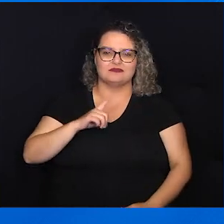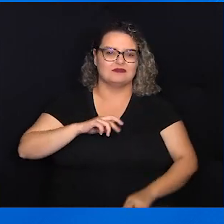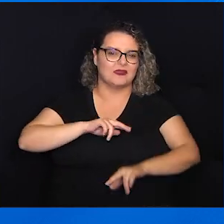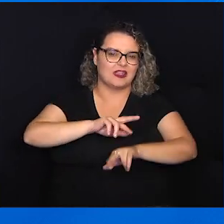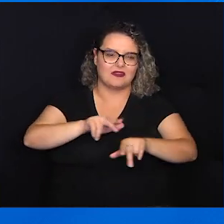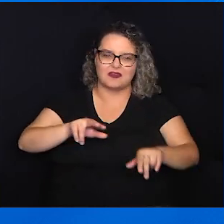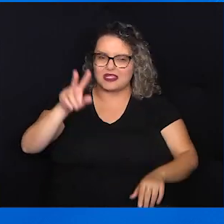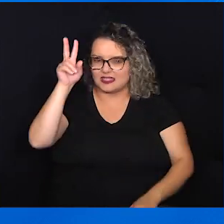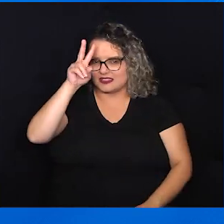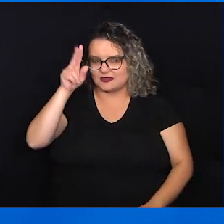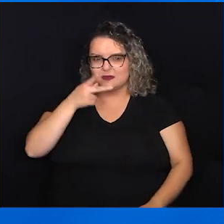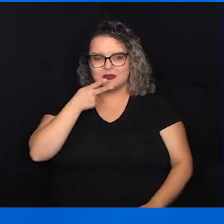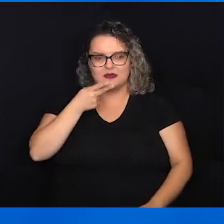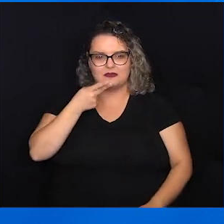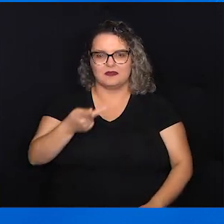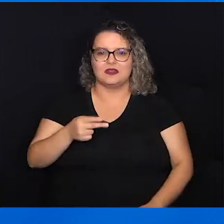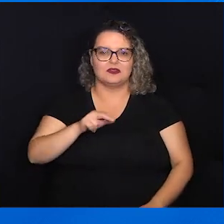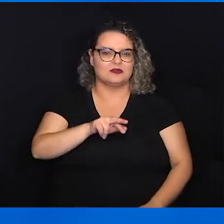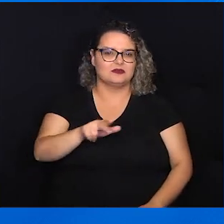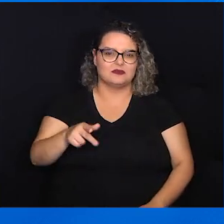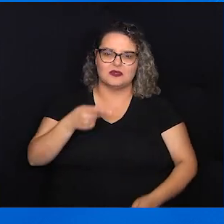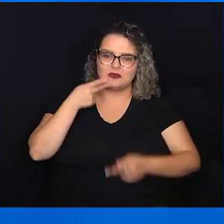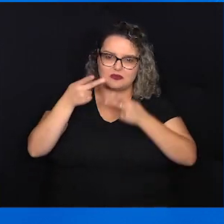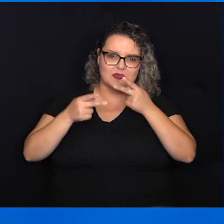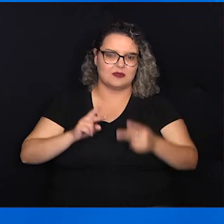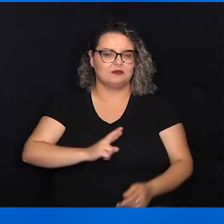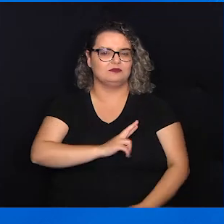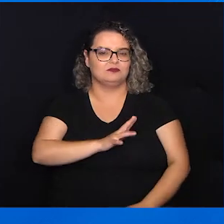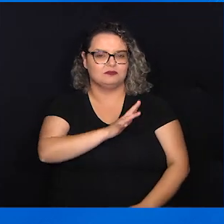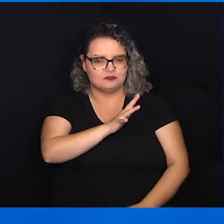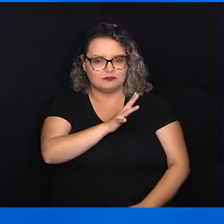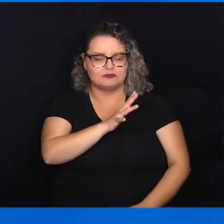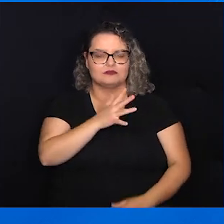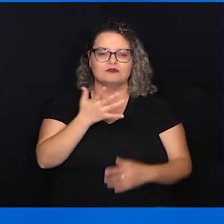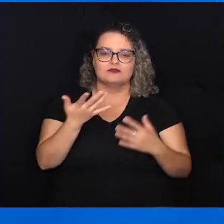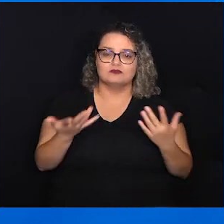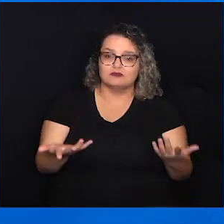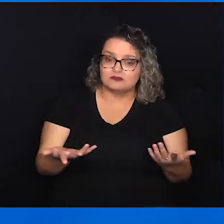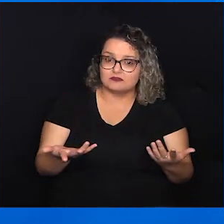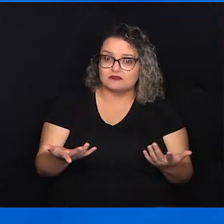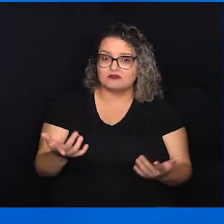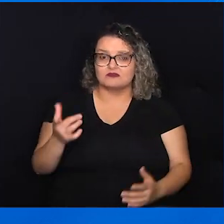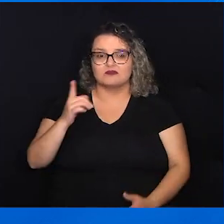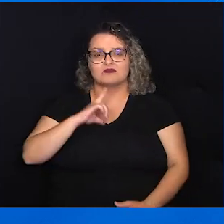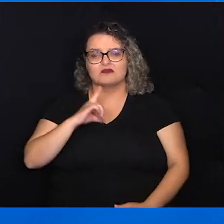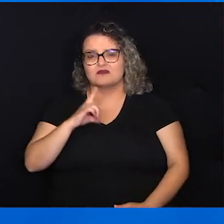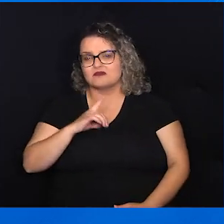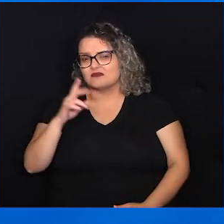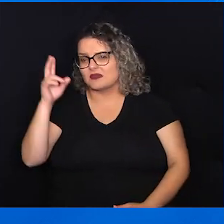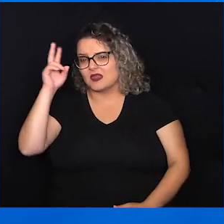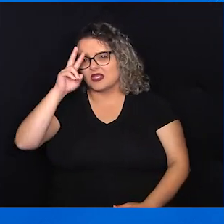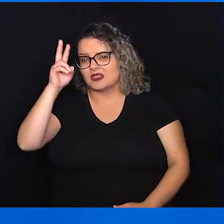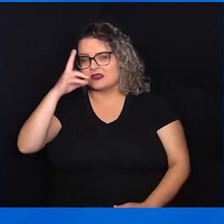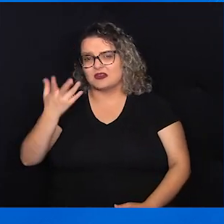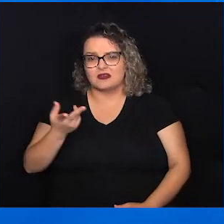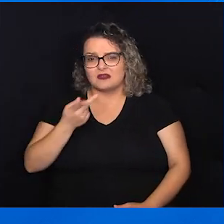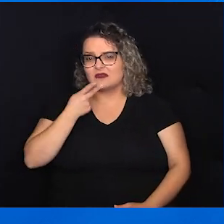Eu teria muita coisa para falar do meu irmão, muita coisa para falar do Rubens. Eu